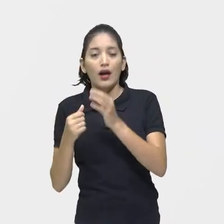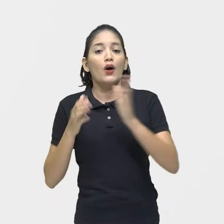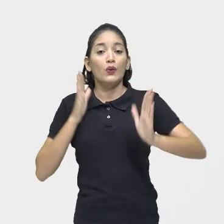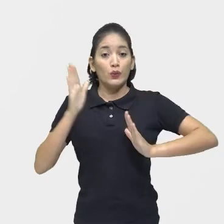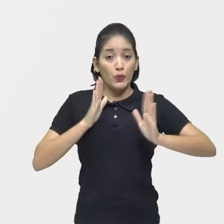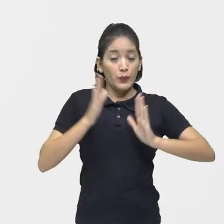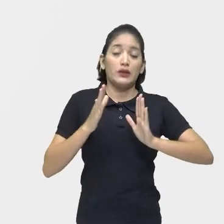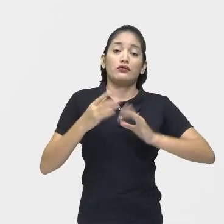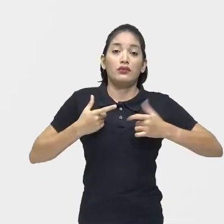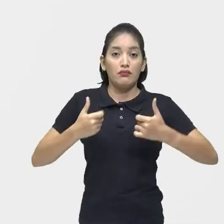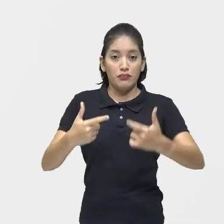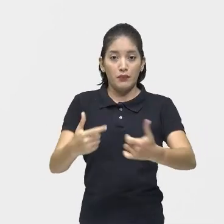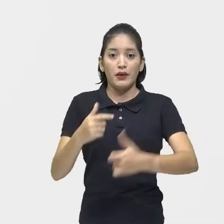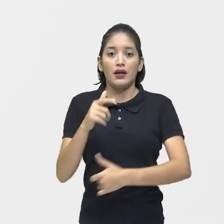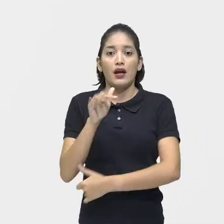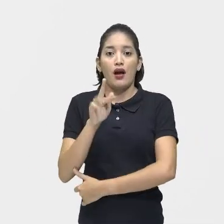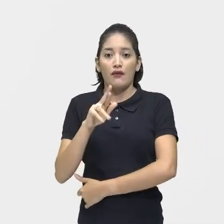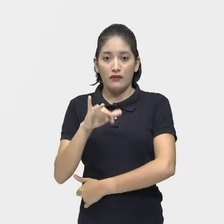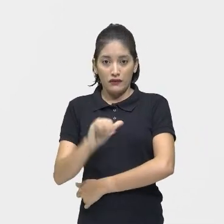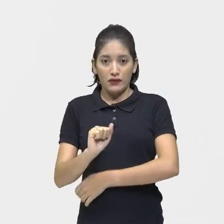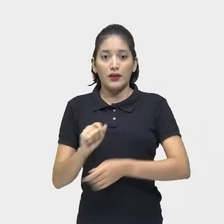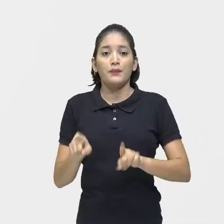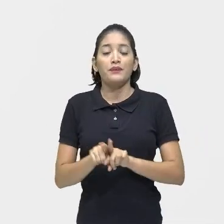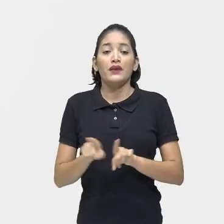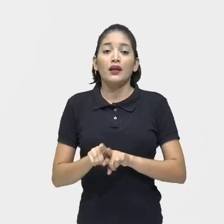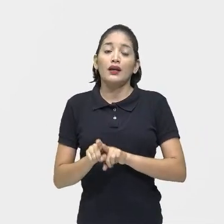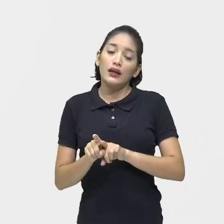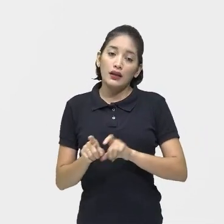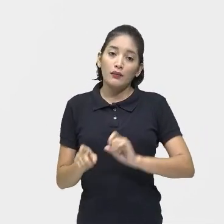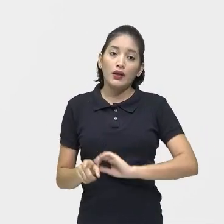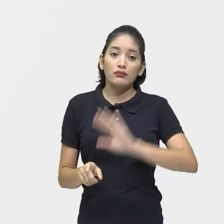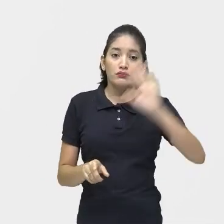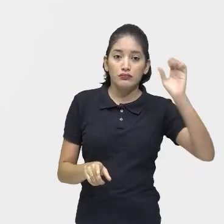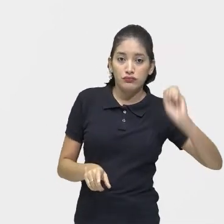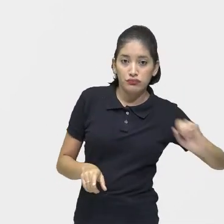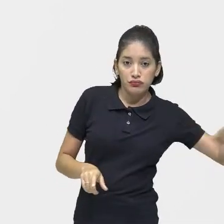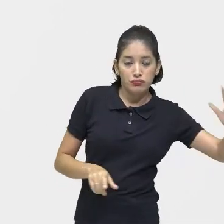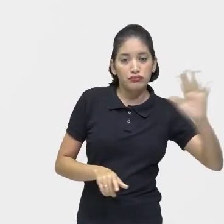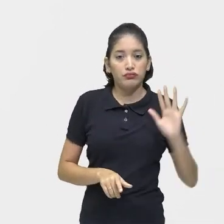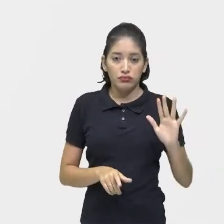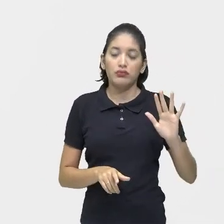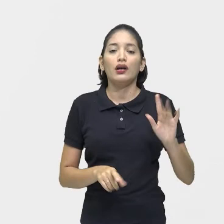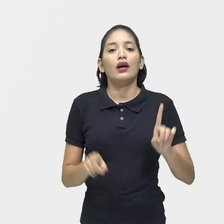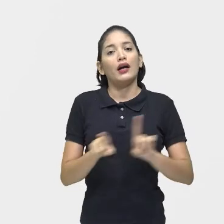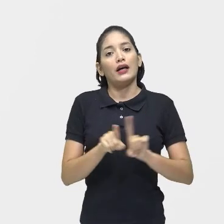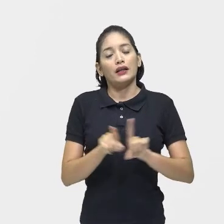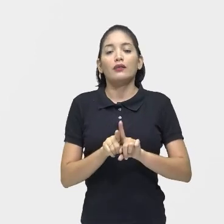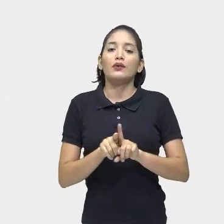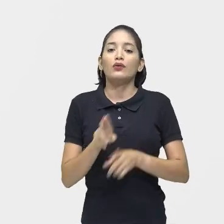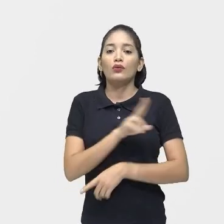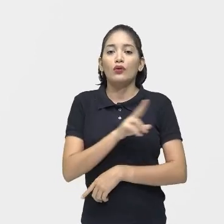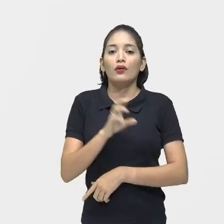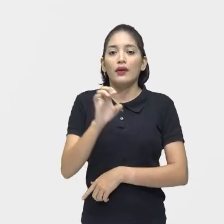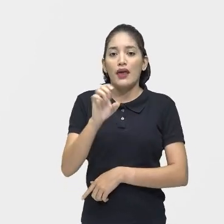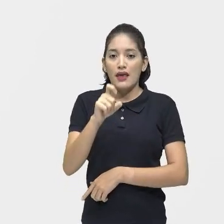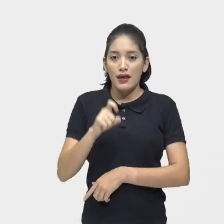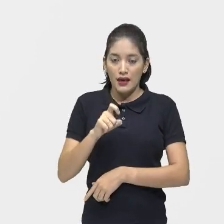Fria. E já os países do leste europeu ou Europa Oriental, né, a gente tem os